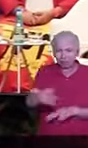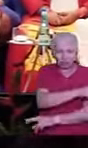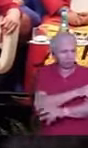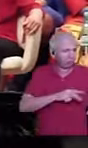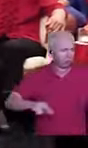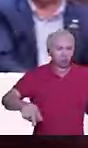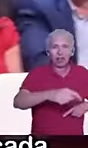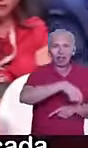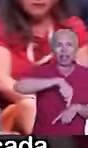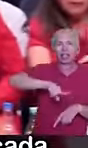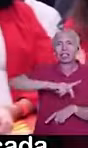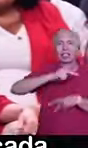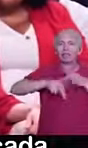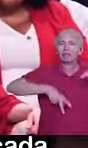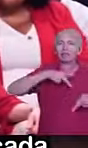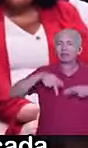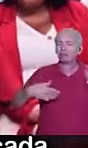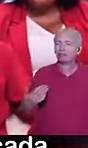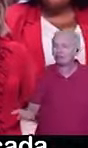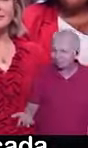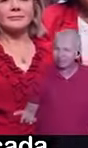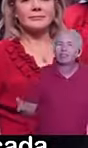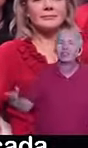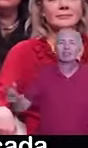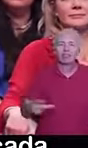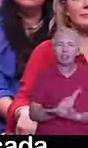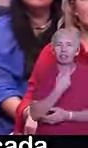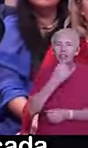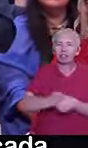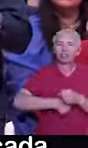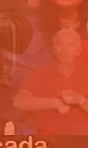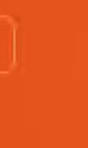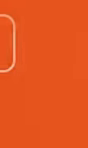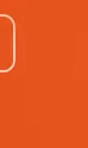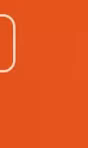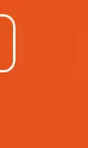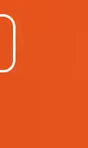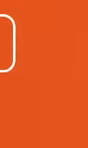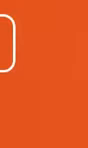povo. E é isso que vai acontecer. A cada dia, vamos fazer...